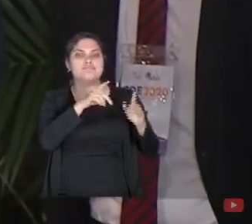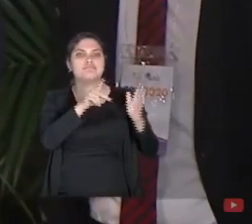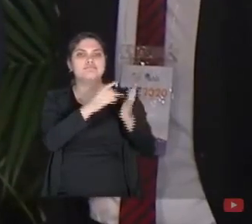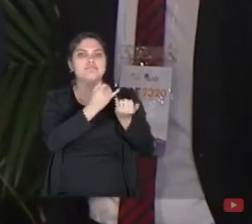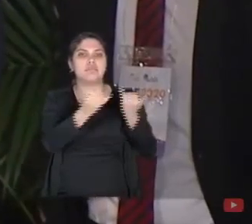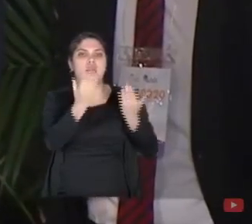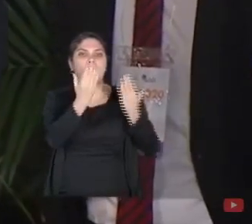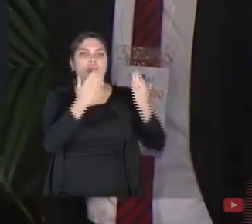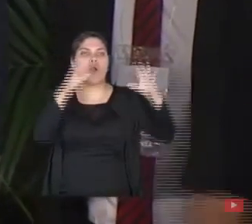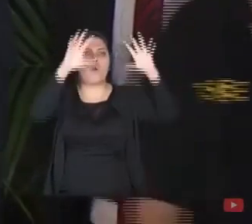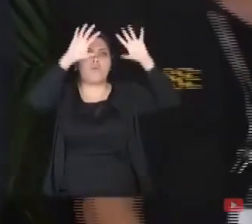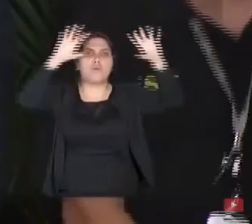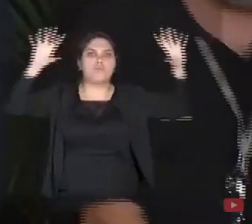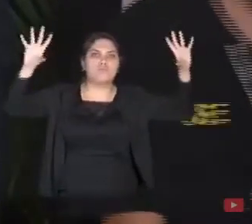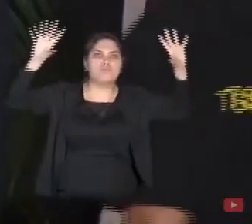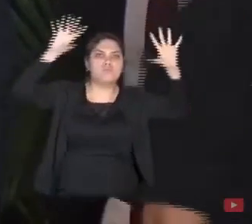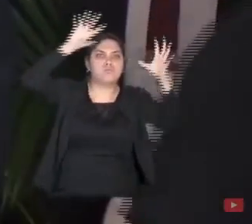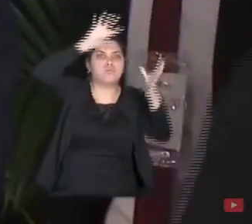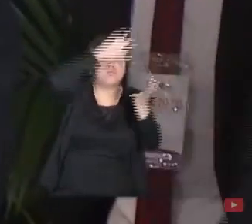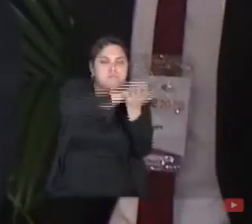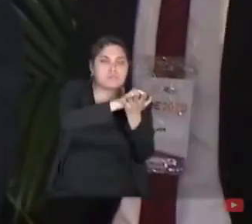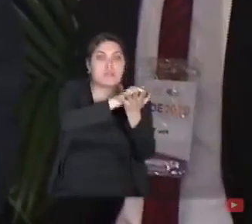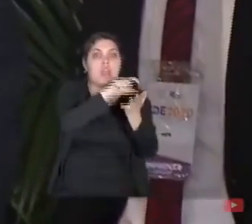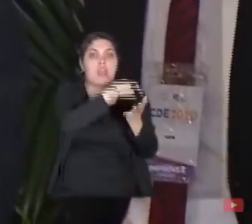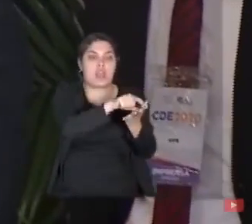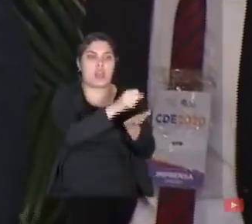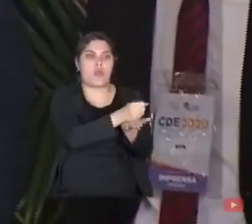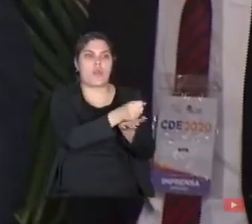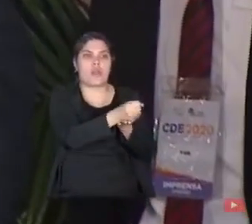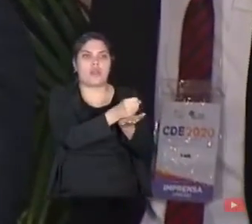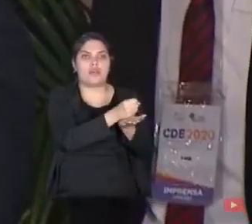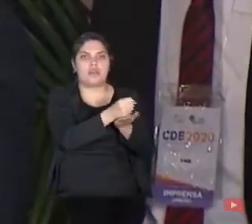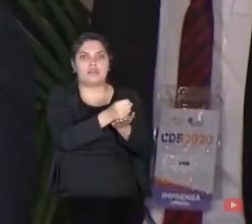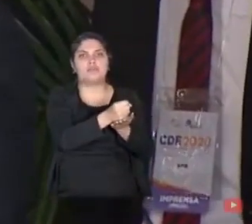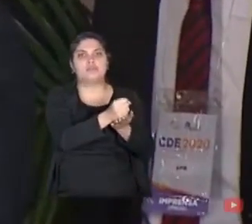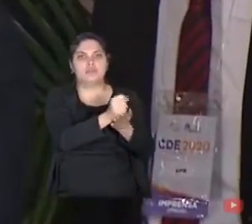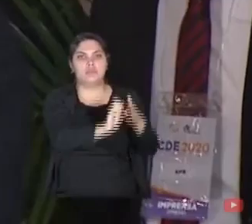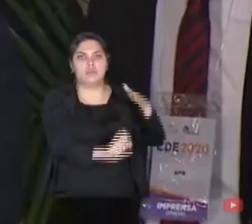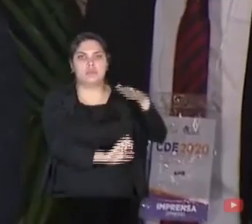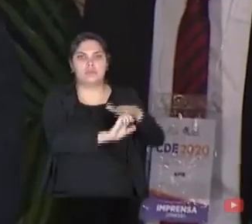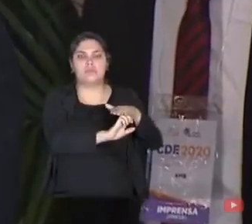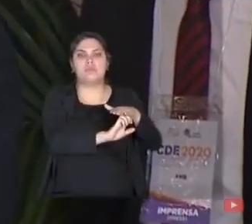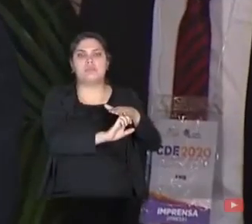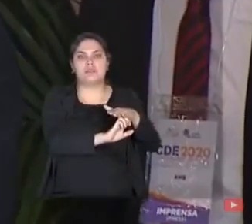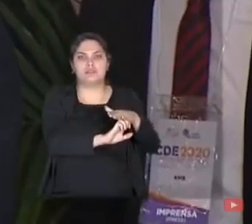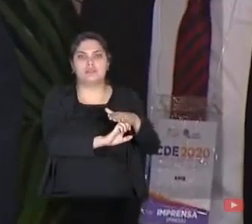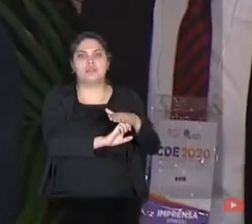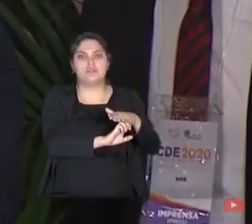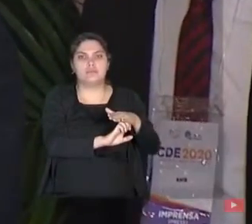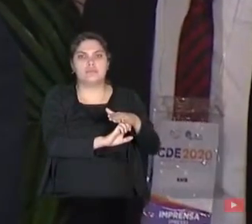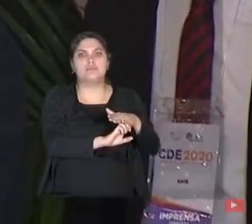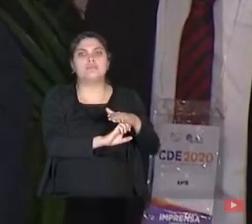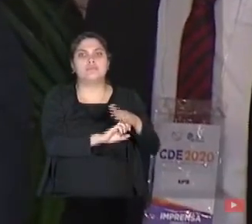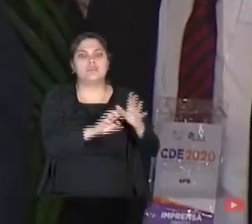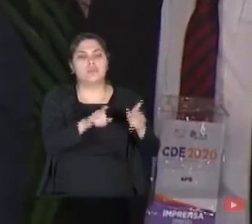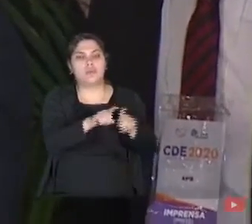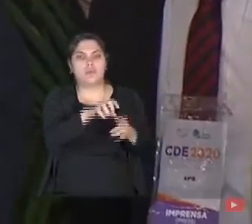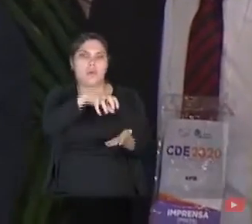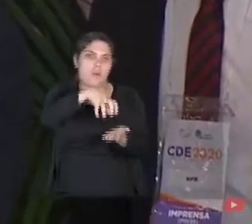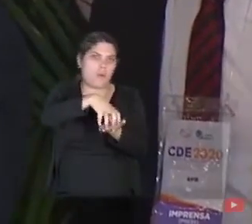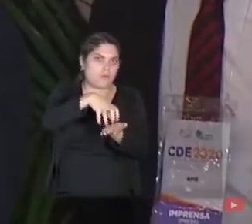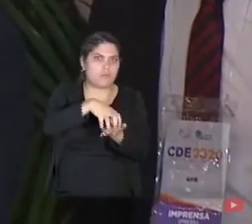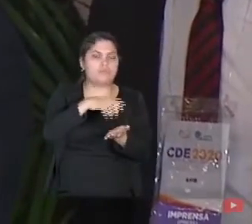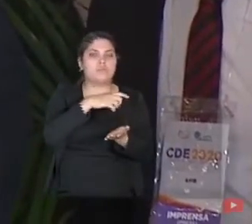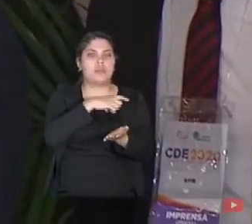computacional, ou seja, é um supercomputador que ele é contratado por uma empresa, no caso a empresa é a Oracle,